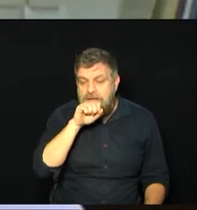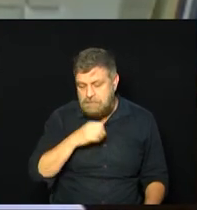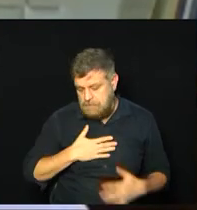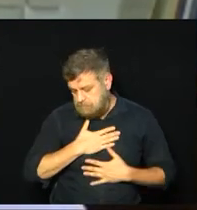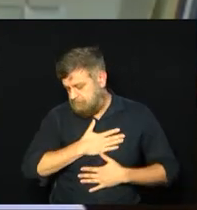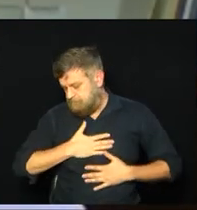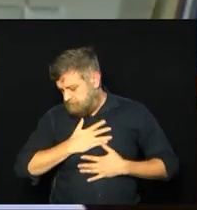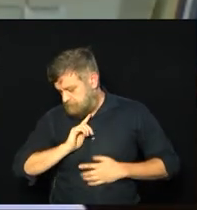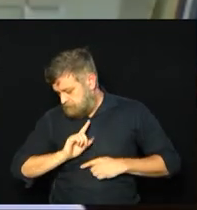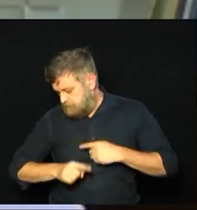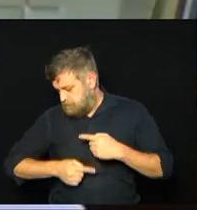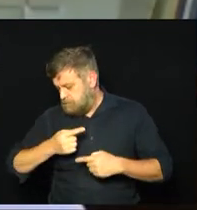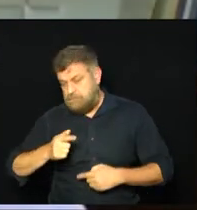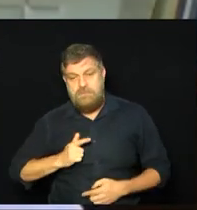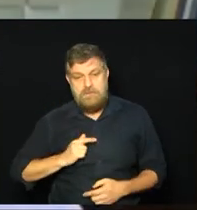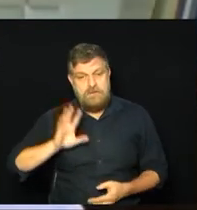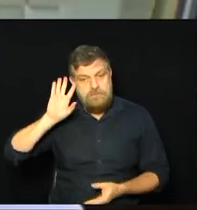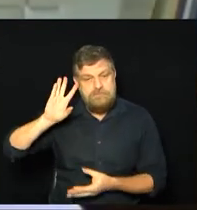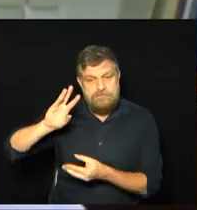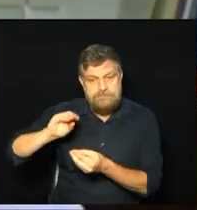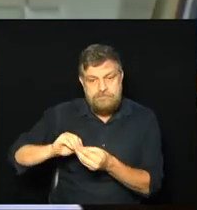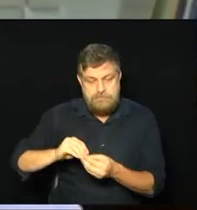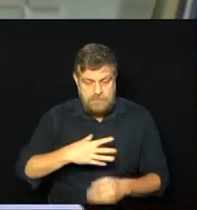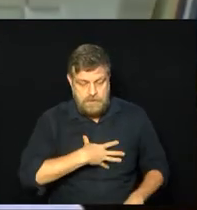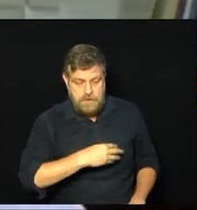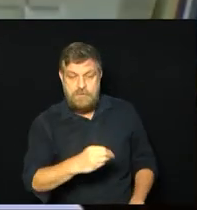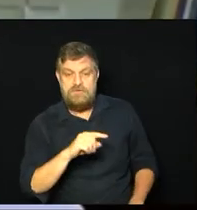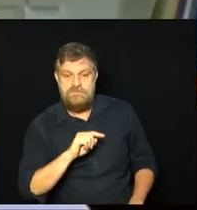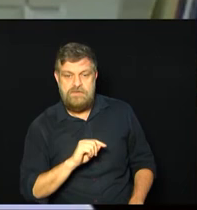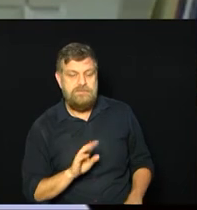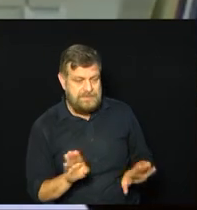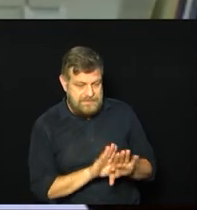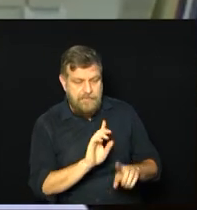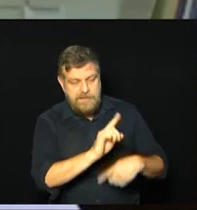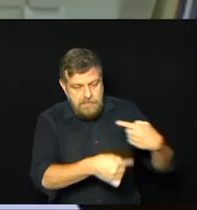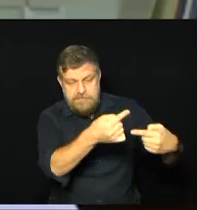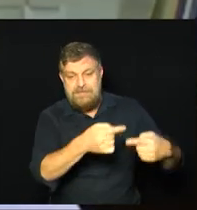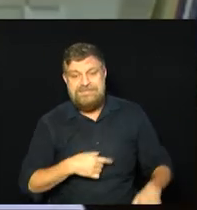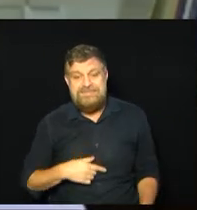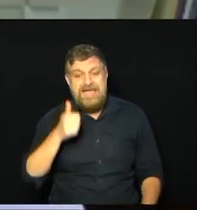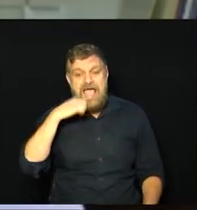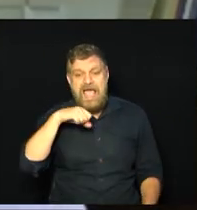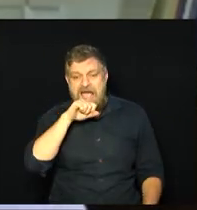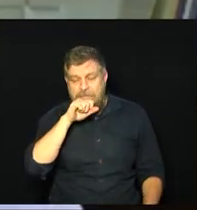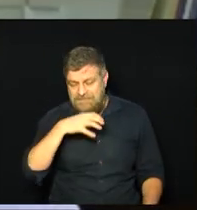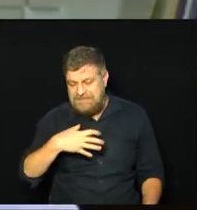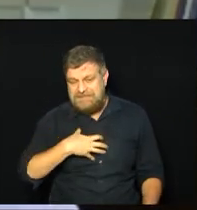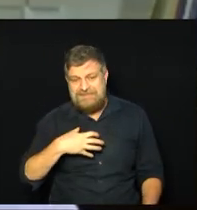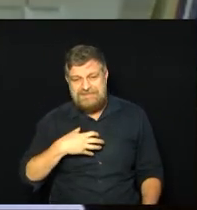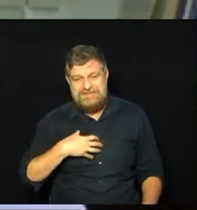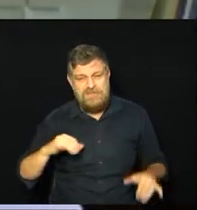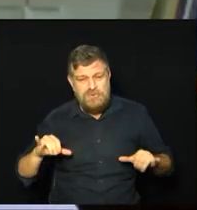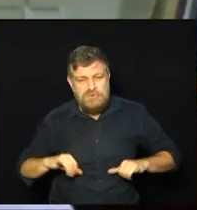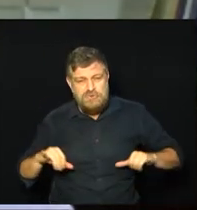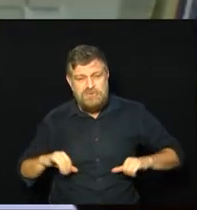realizada, o resultado impacta nos filhos diretamente. Então, se deixar de trabalhar, vai causar um sofrimento,